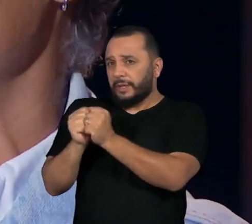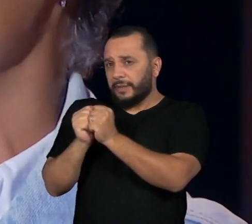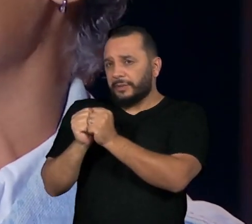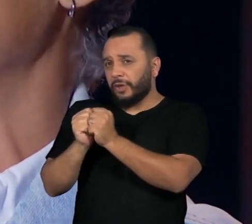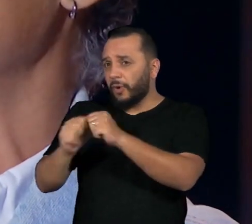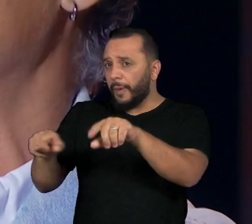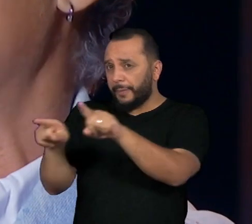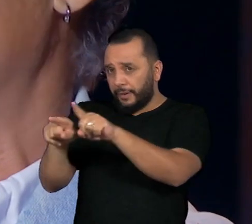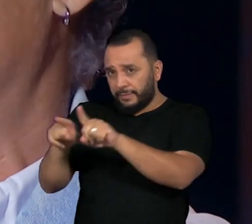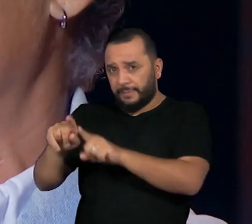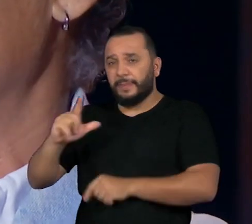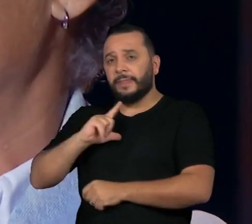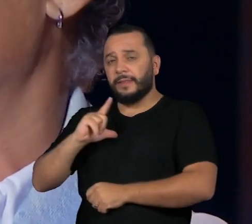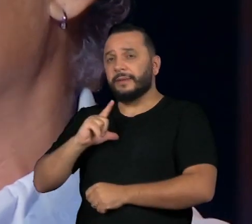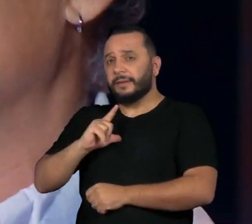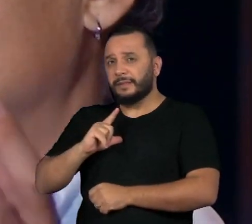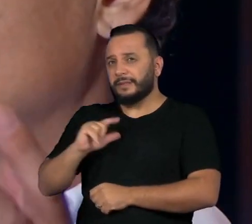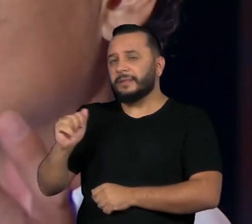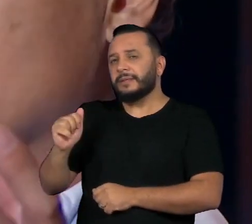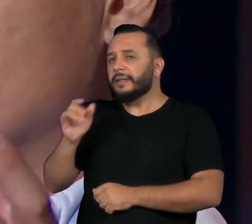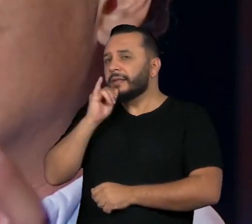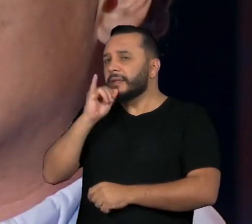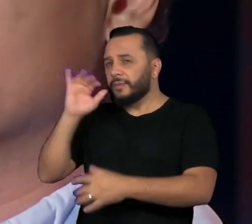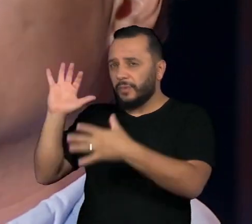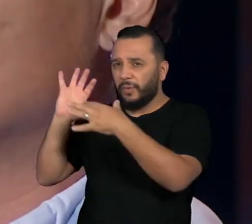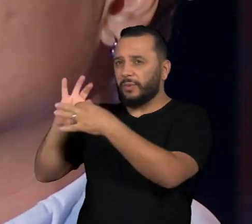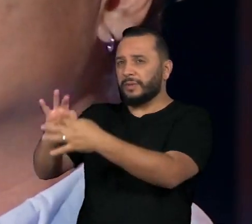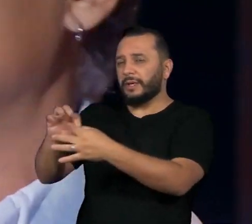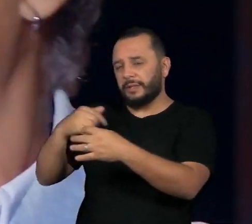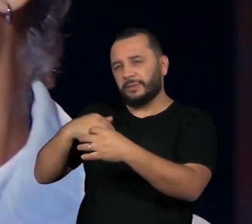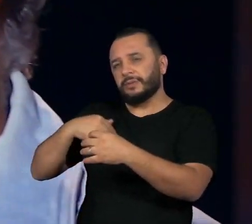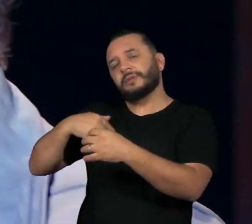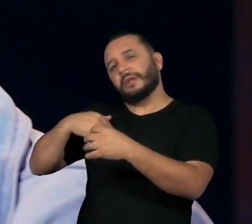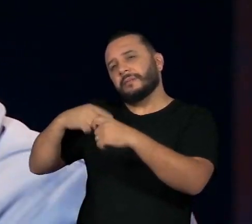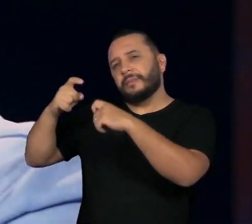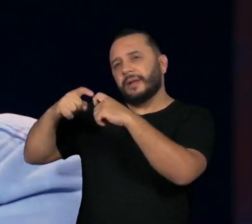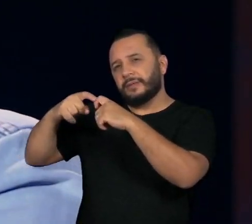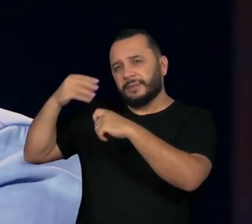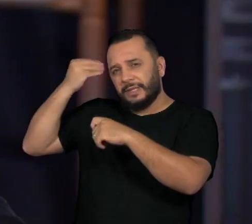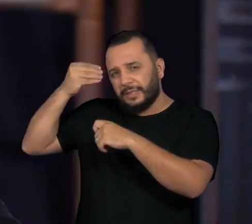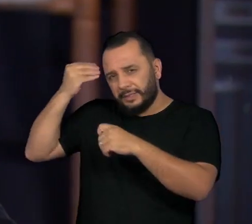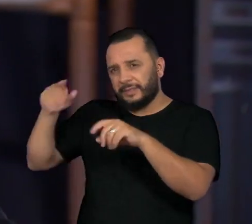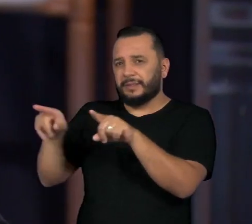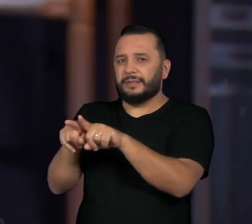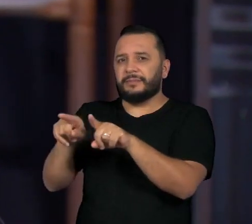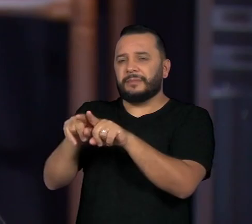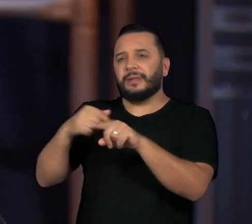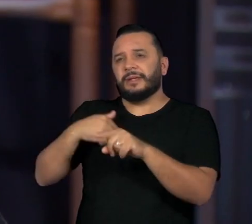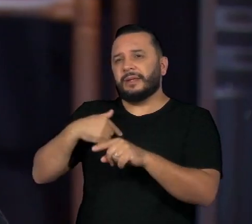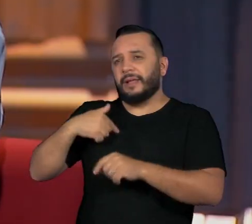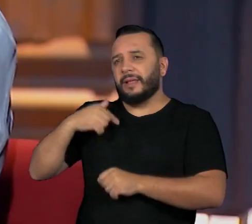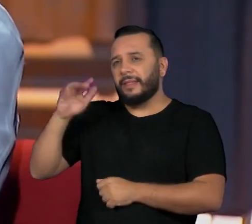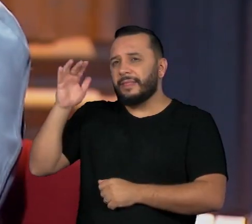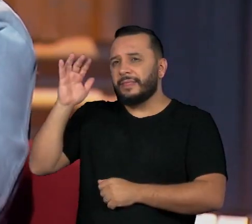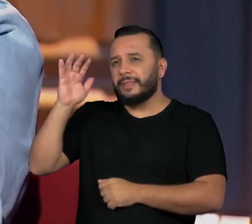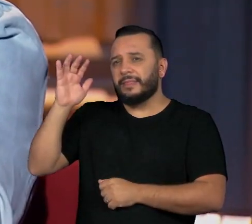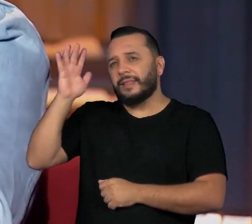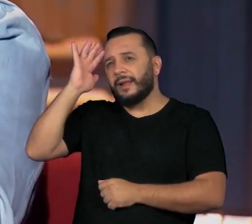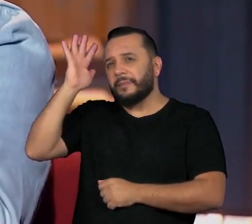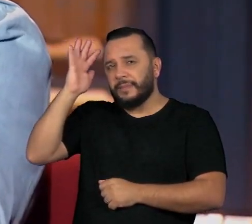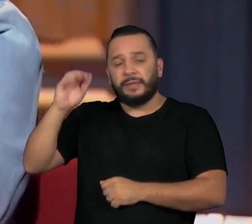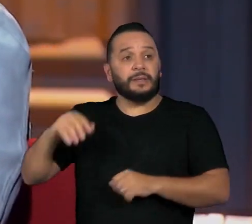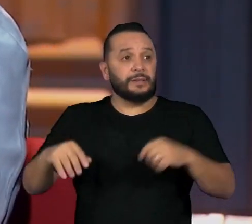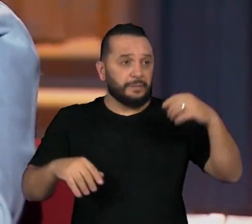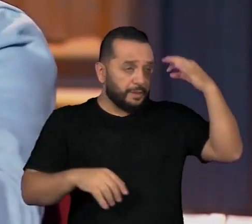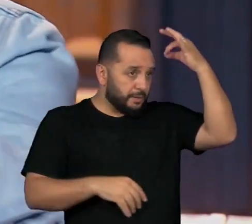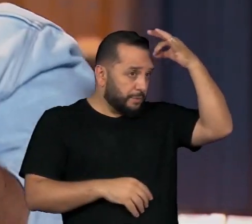ditas. Isso é fundamental, seja num contexto psicanalítico, seja num contexto de psicoterapia, de